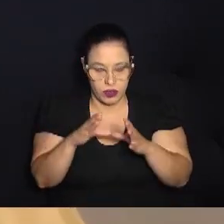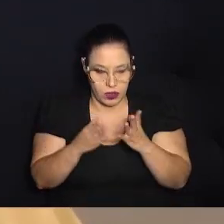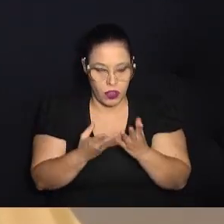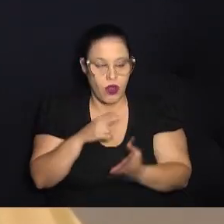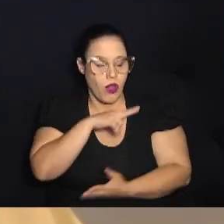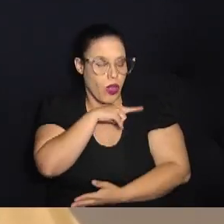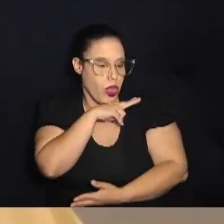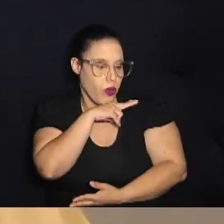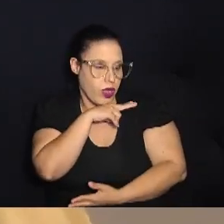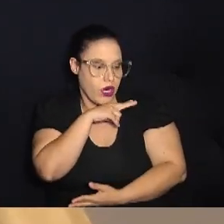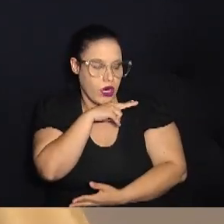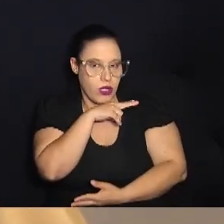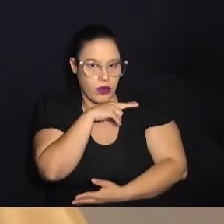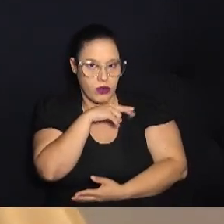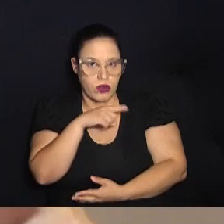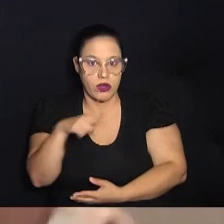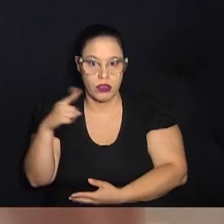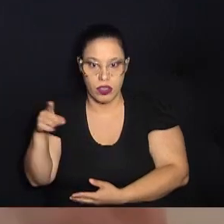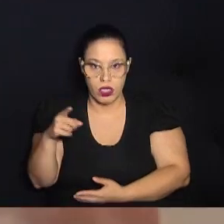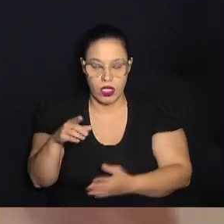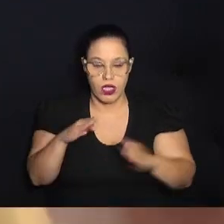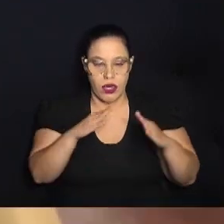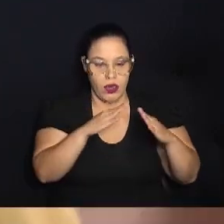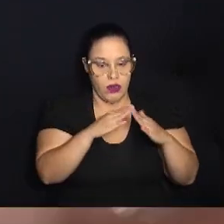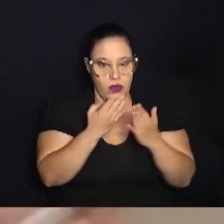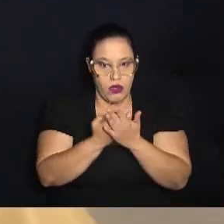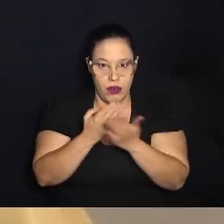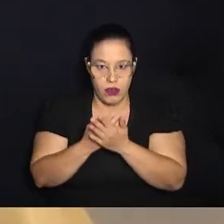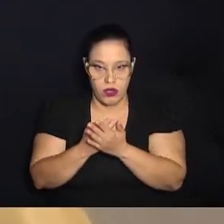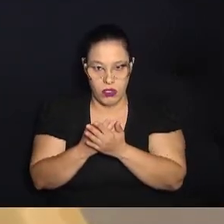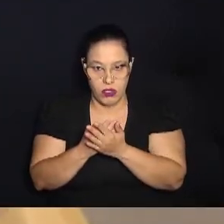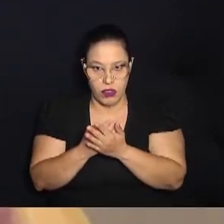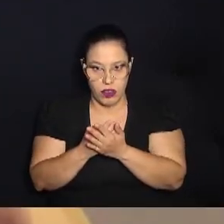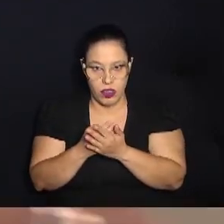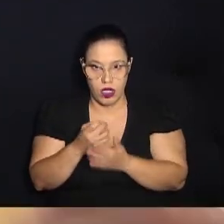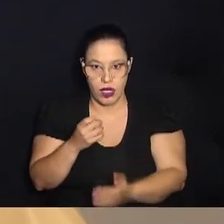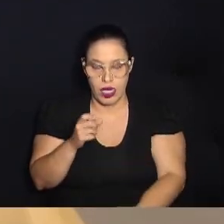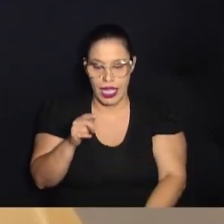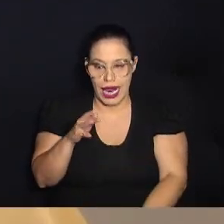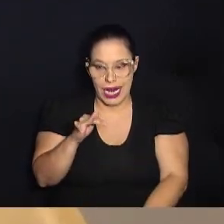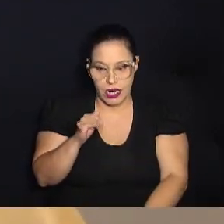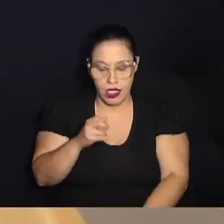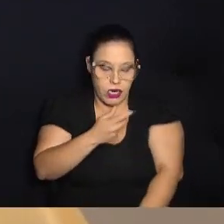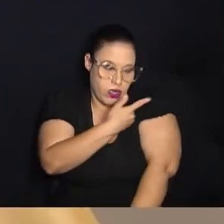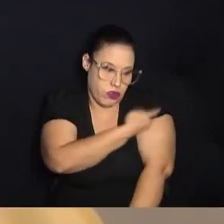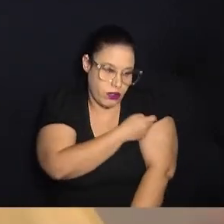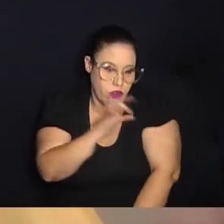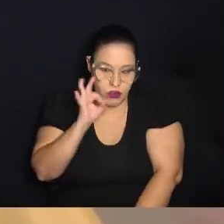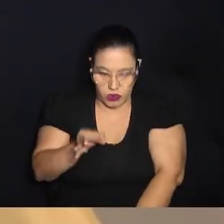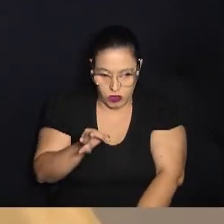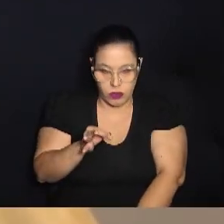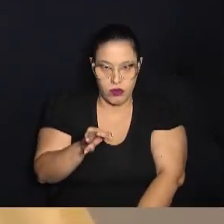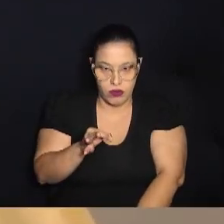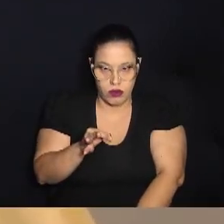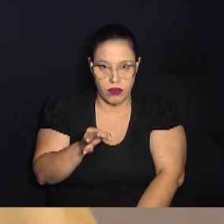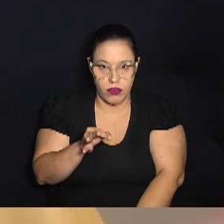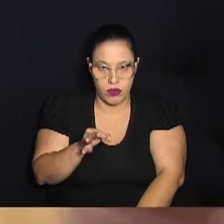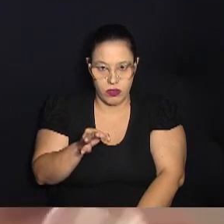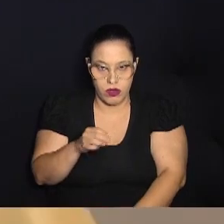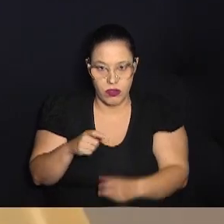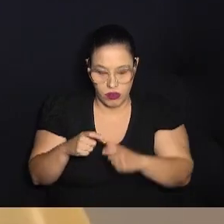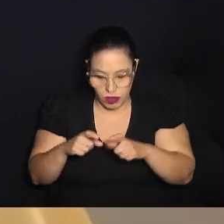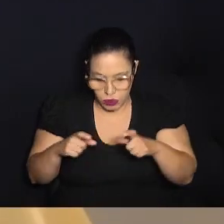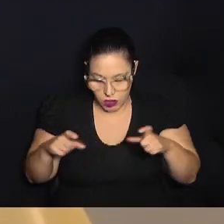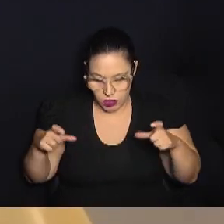vacinal dos netos que estão indo para as creches, para as escolas, que não estão, às vezes, com o calendário vacinal correto. Isso aumentou muito